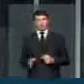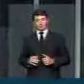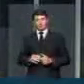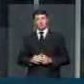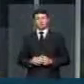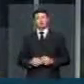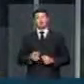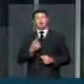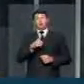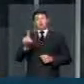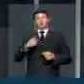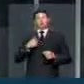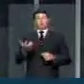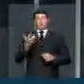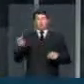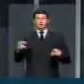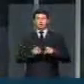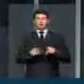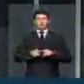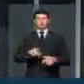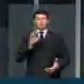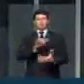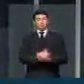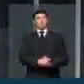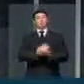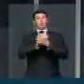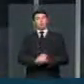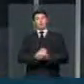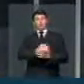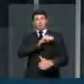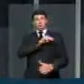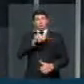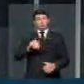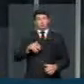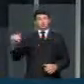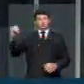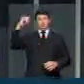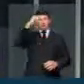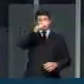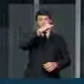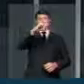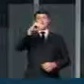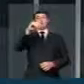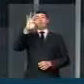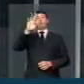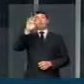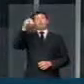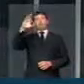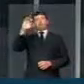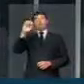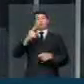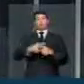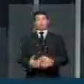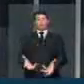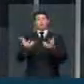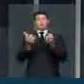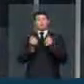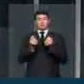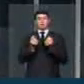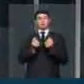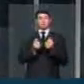e por último eu gostaria de cumprimentar o seu ministro da Viação civil Ministro Moreira Franco que recebeu